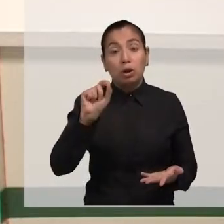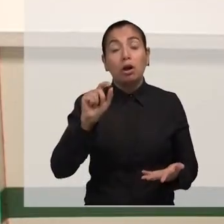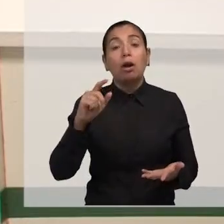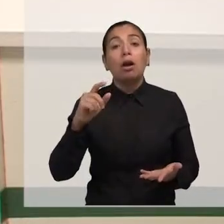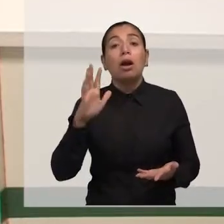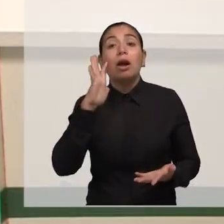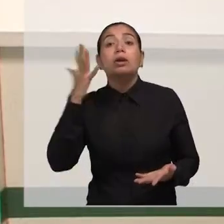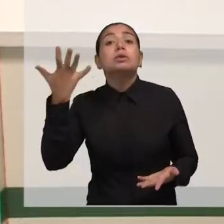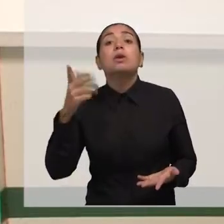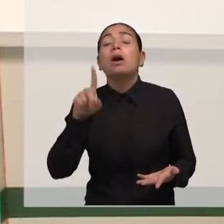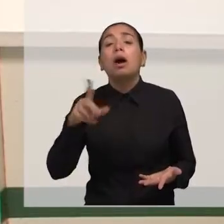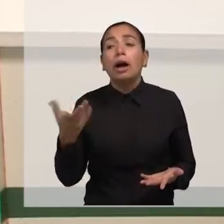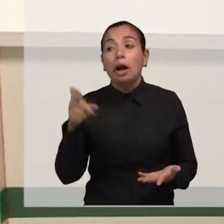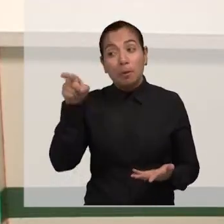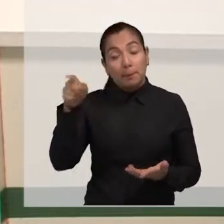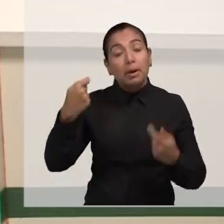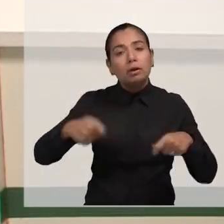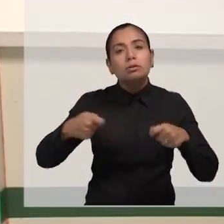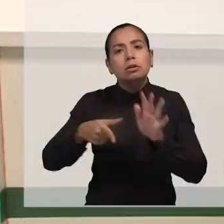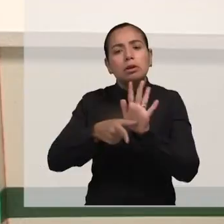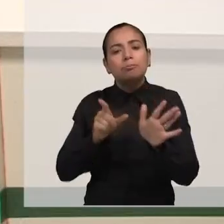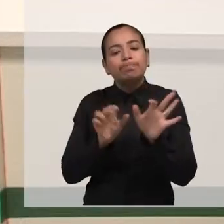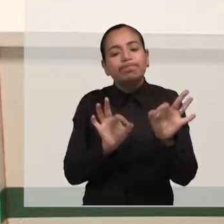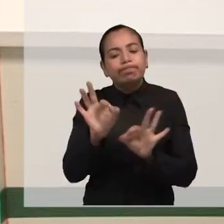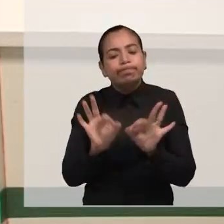das regras do evento. Ou você se prepara